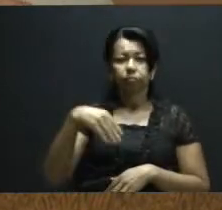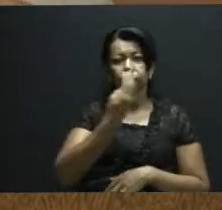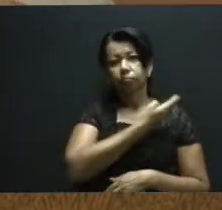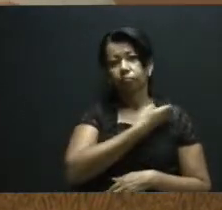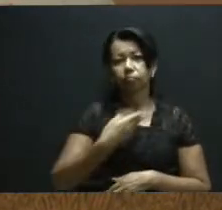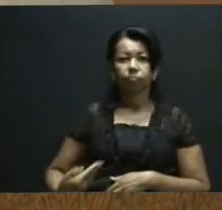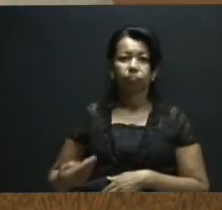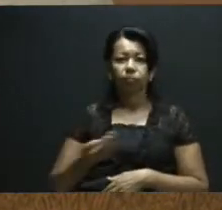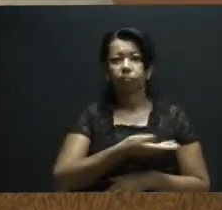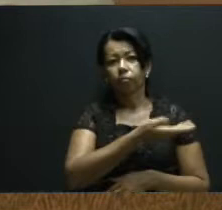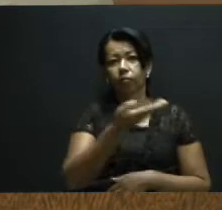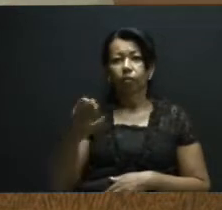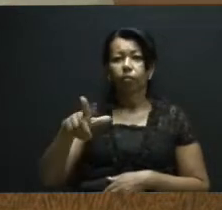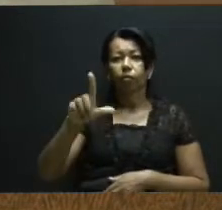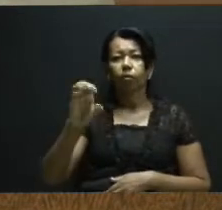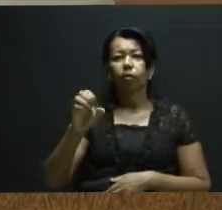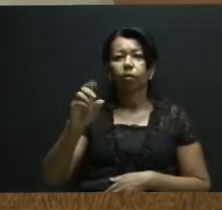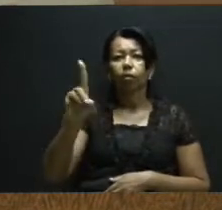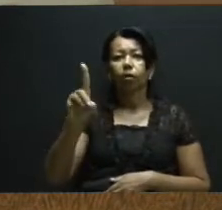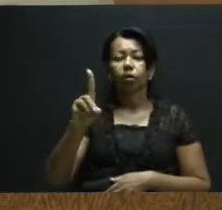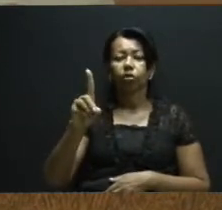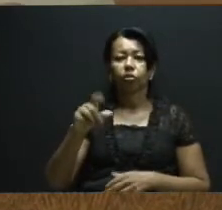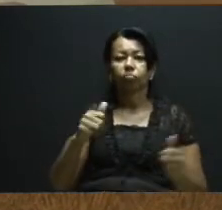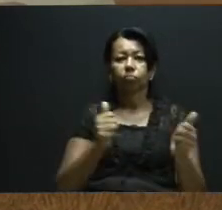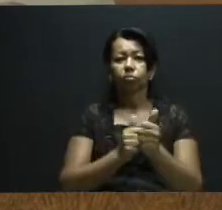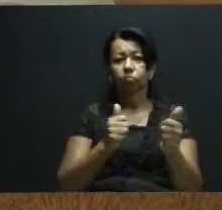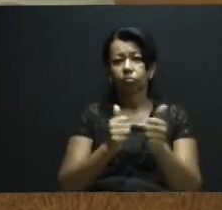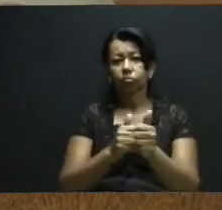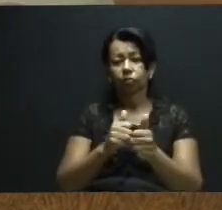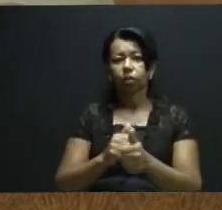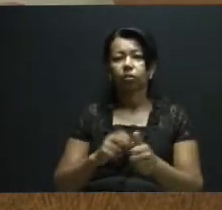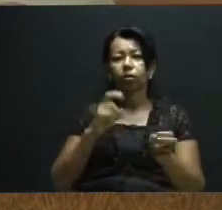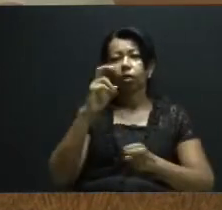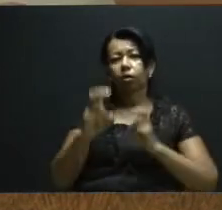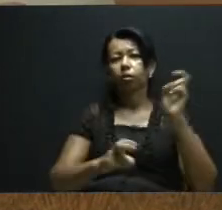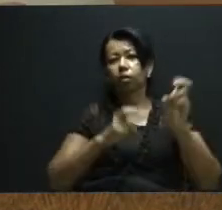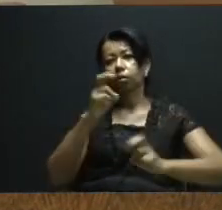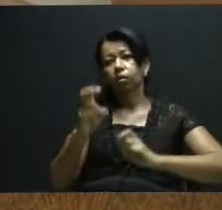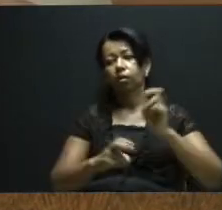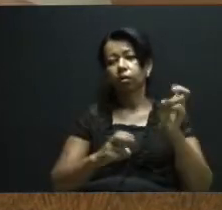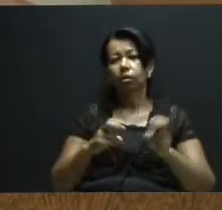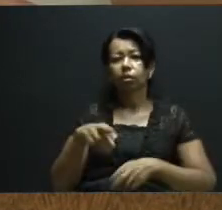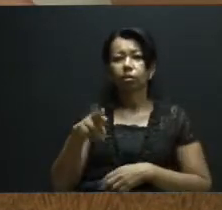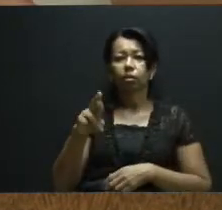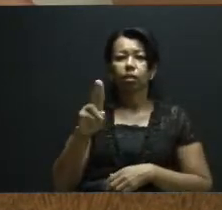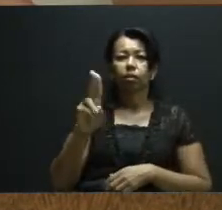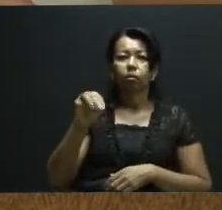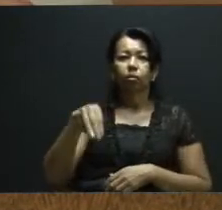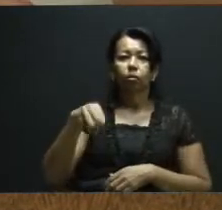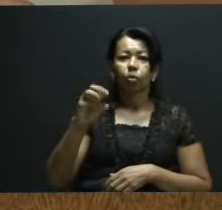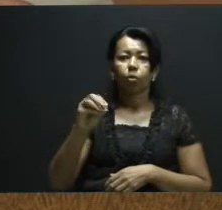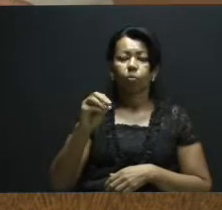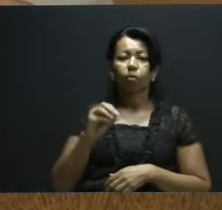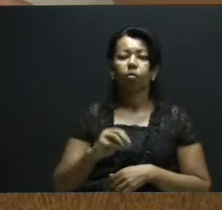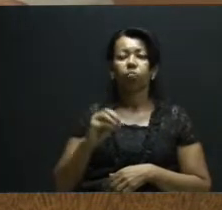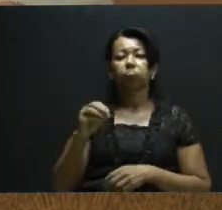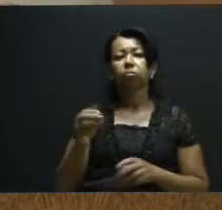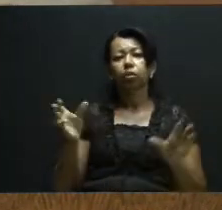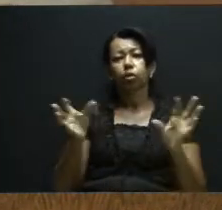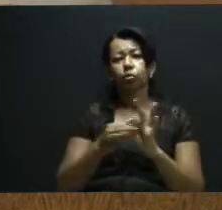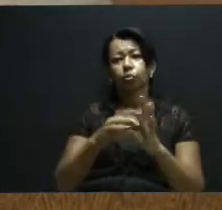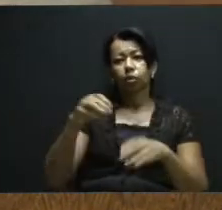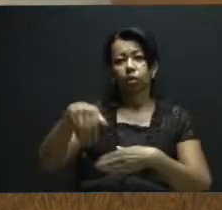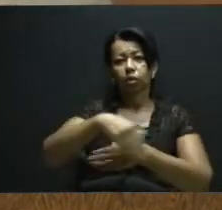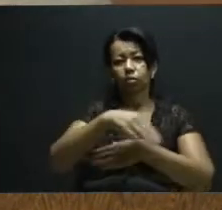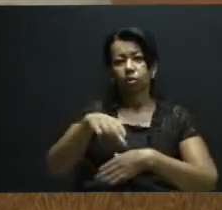é com led na passagem de pedestre sobre a linha férrea da rumo a ll que liga a rua do